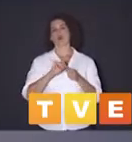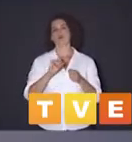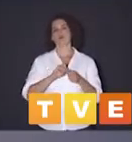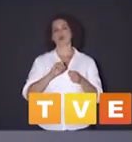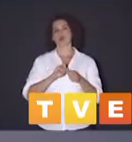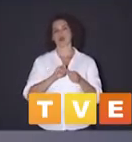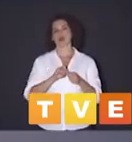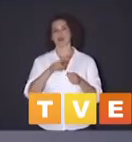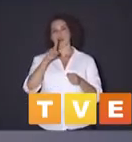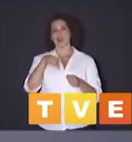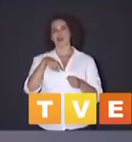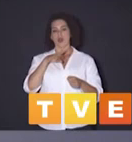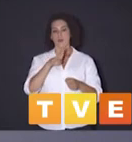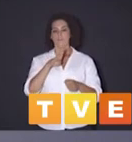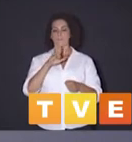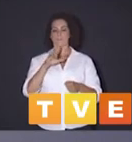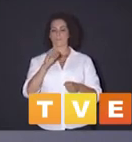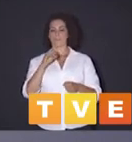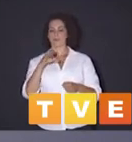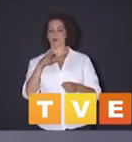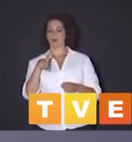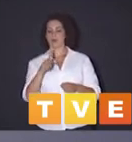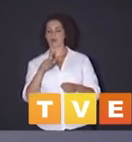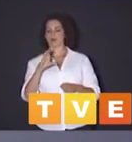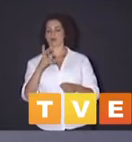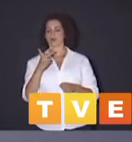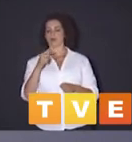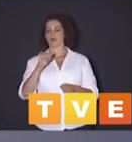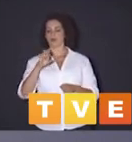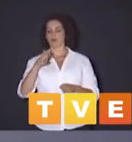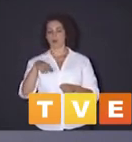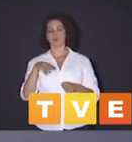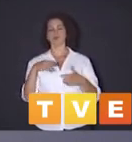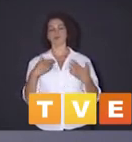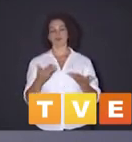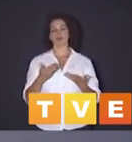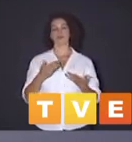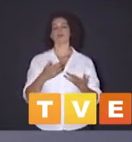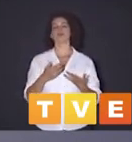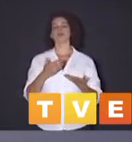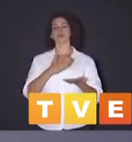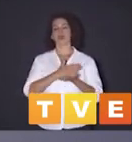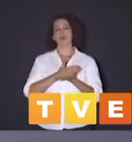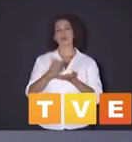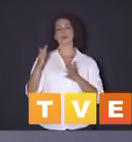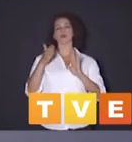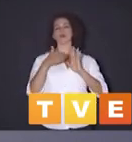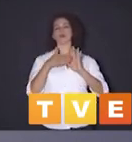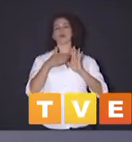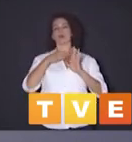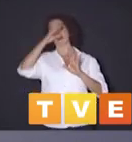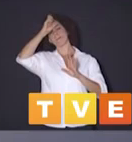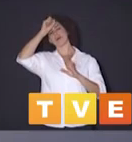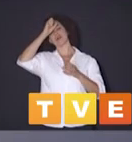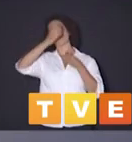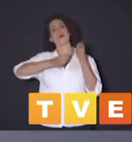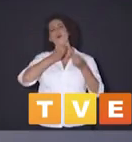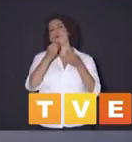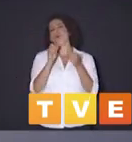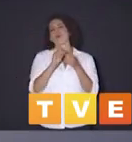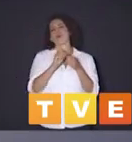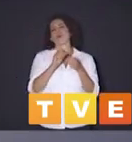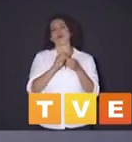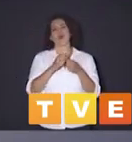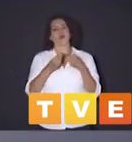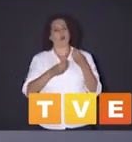nulla vídeo que nós fizemos foi começamos um projeto financiado pela rnp para aprender como é que isso funciona como é que se